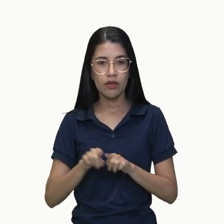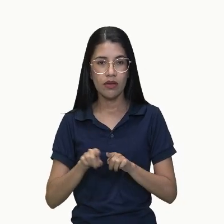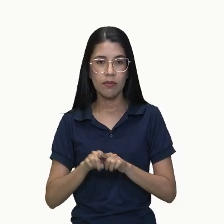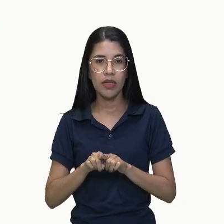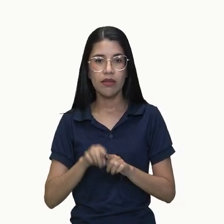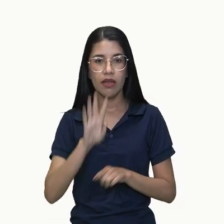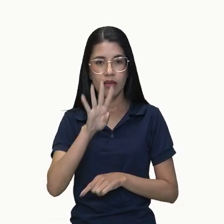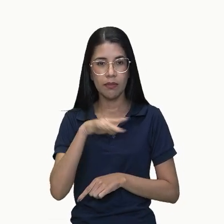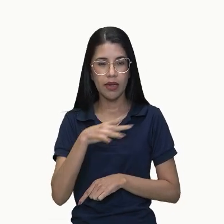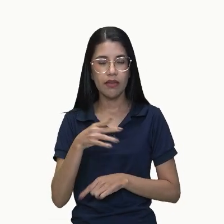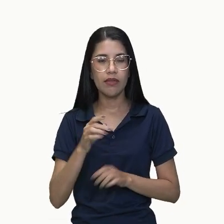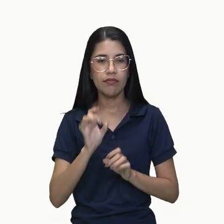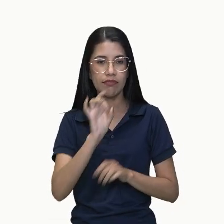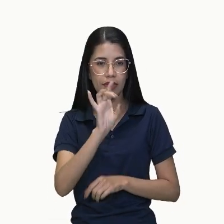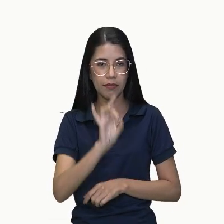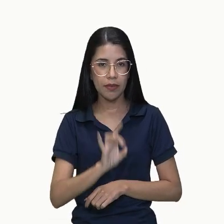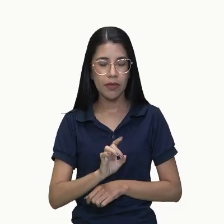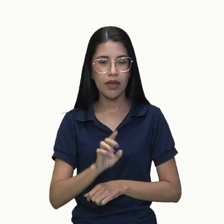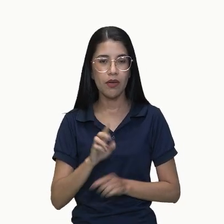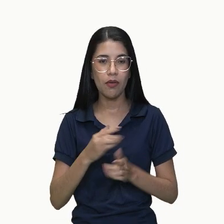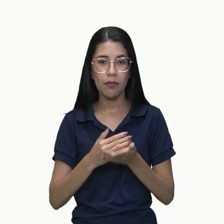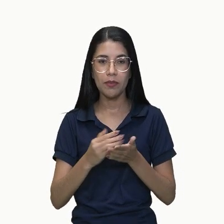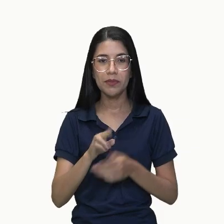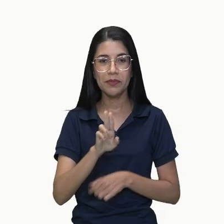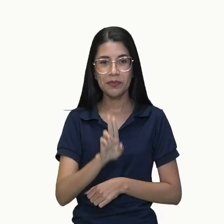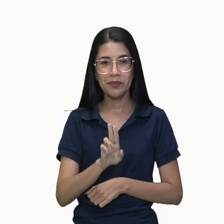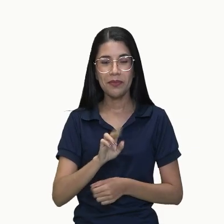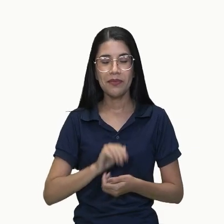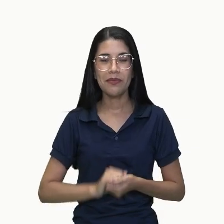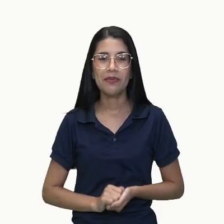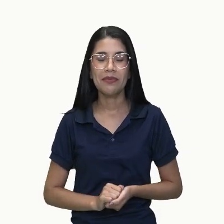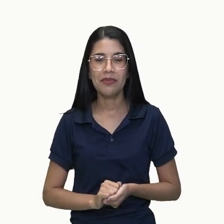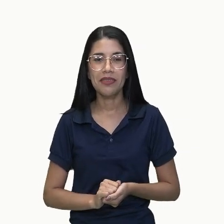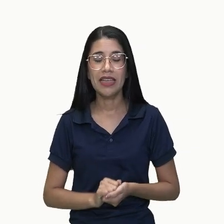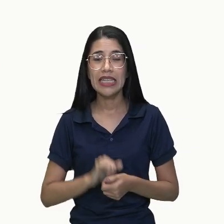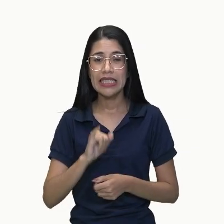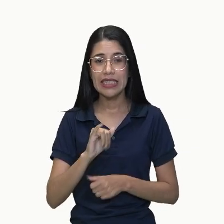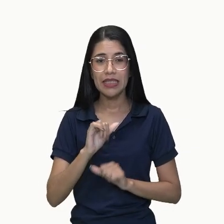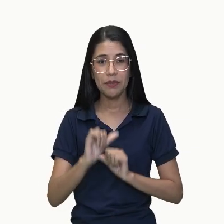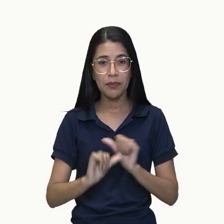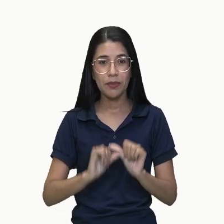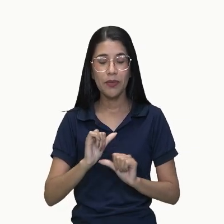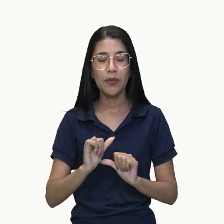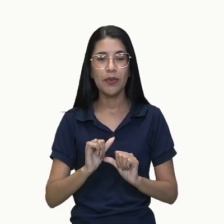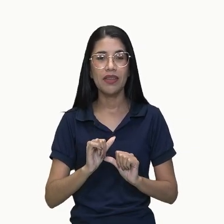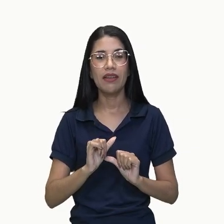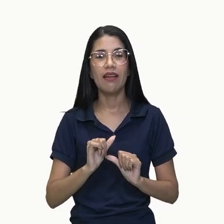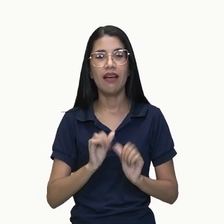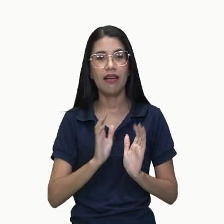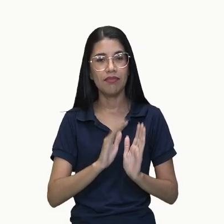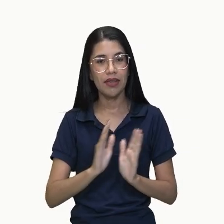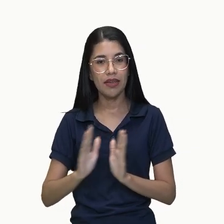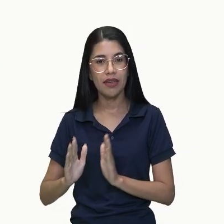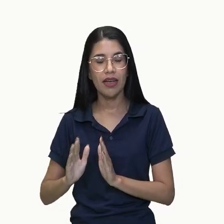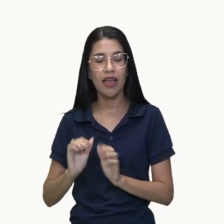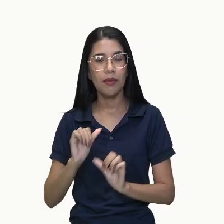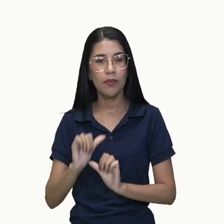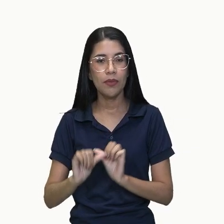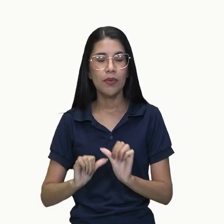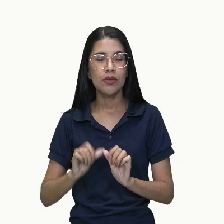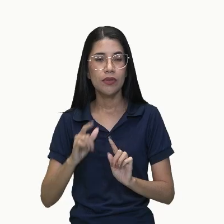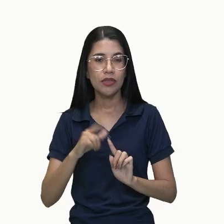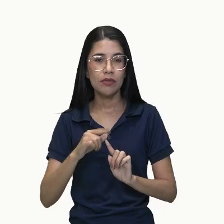U, todos U, tá vendo? Então, se eu mudo uma ordem, é um aminoácido